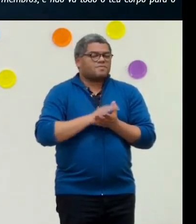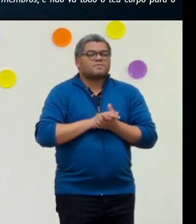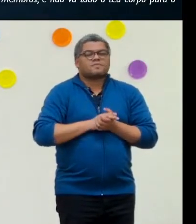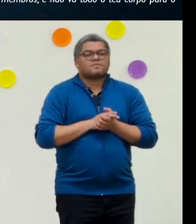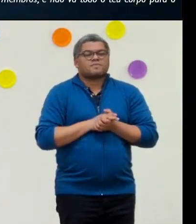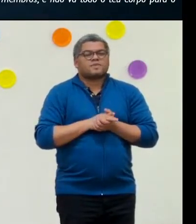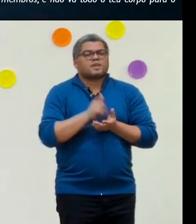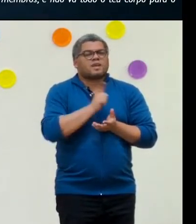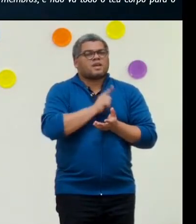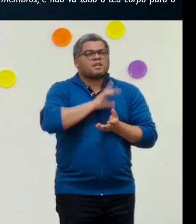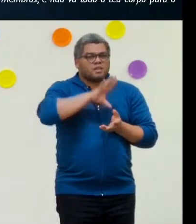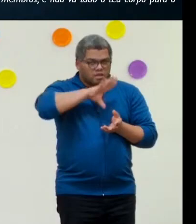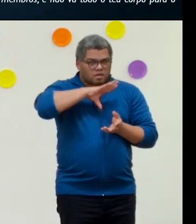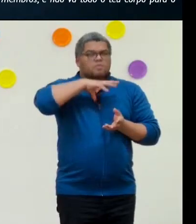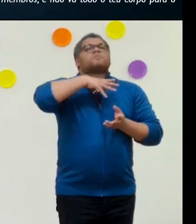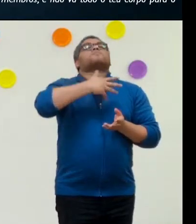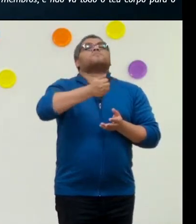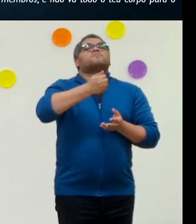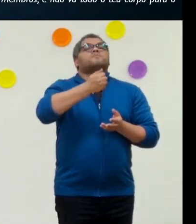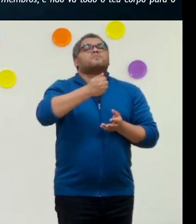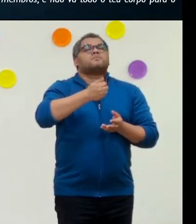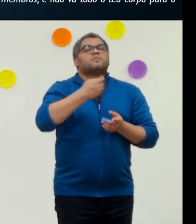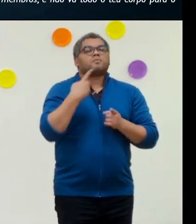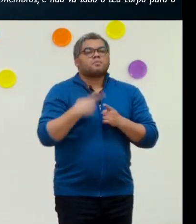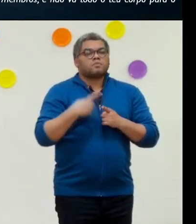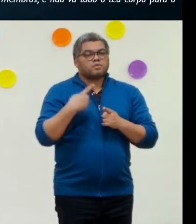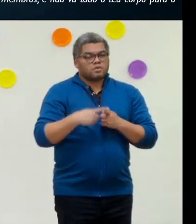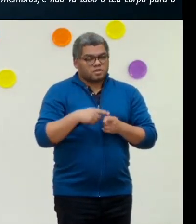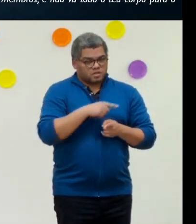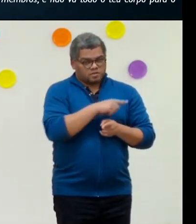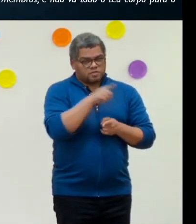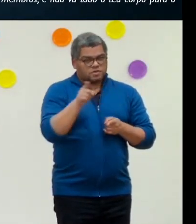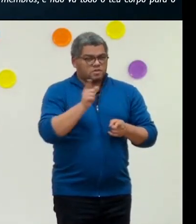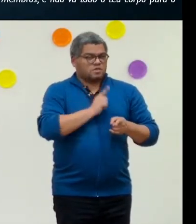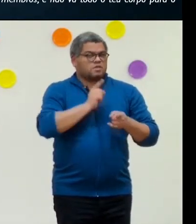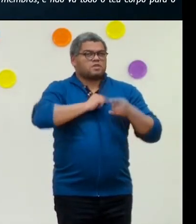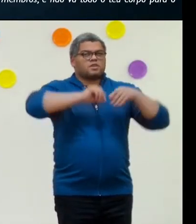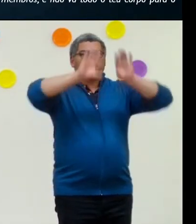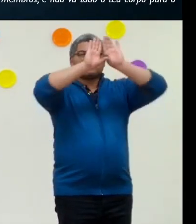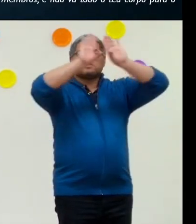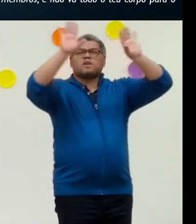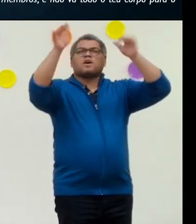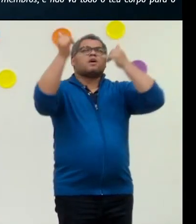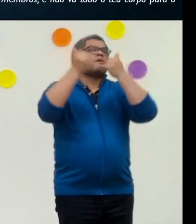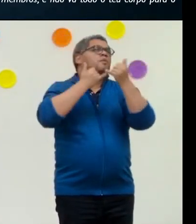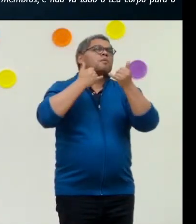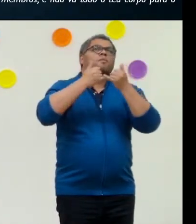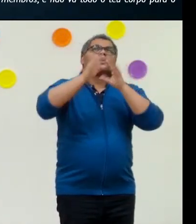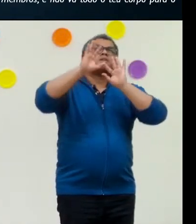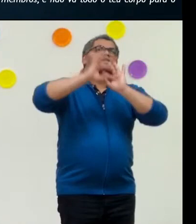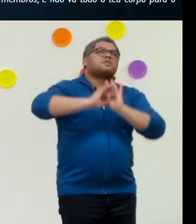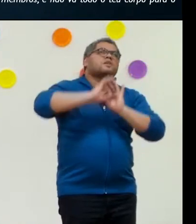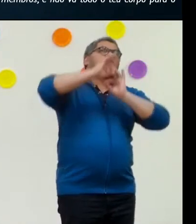Ter coragem de falar não, porque você tem o céu. Pô, o céu parece algo tão etéreo, tão anjinho com harpa.